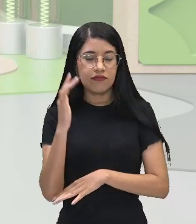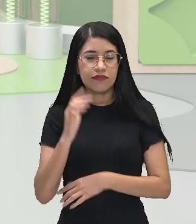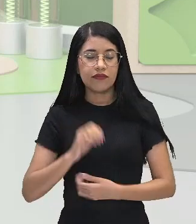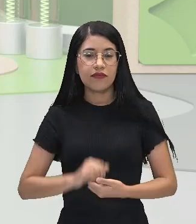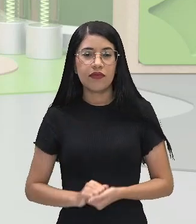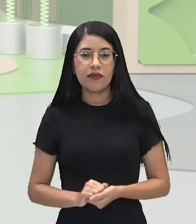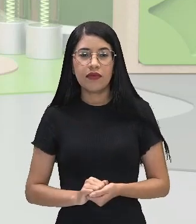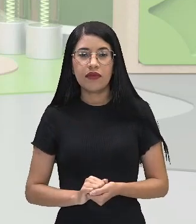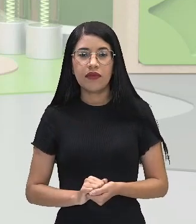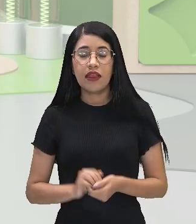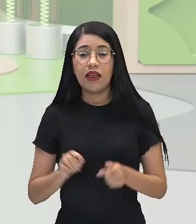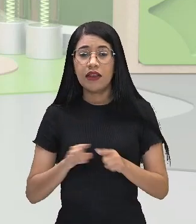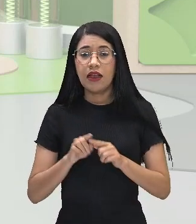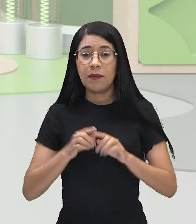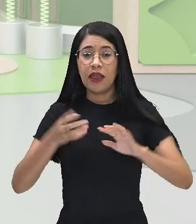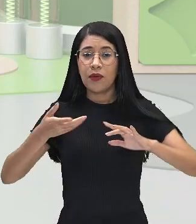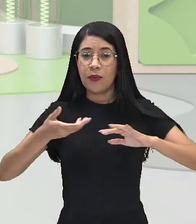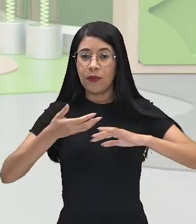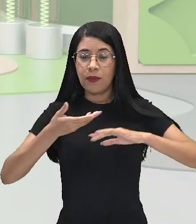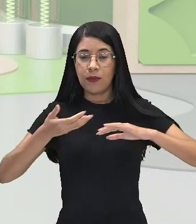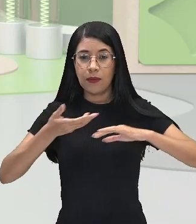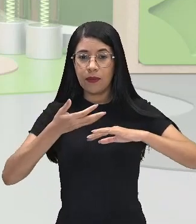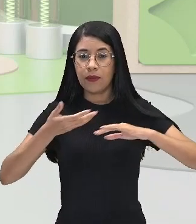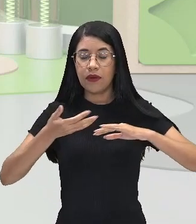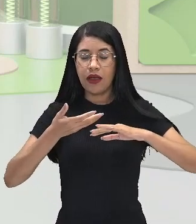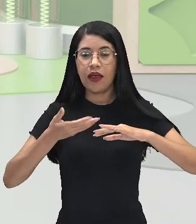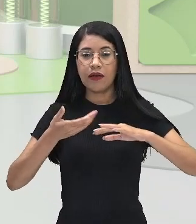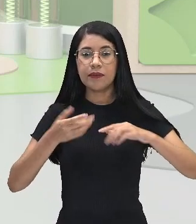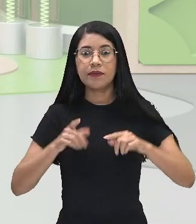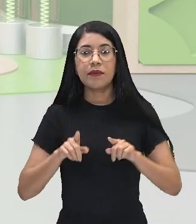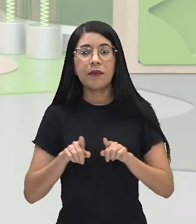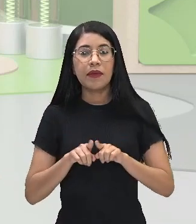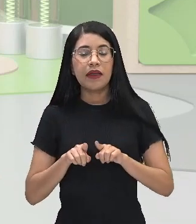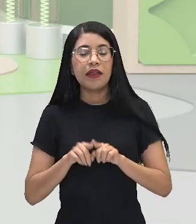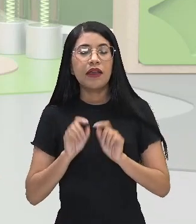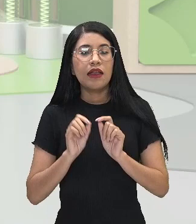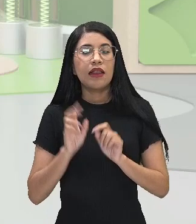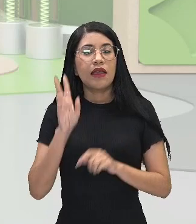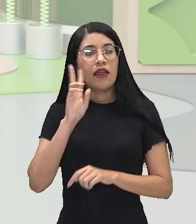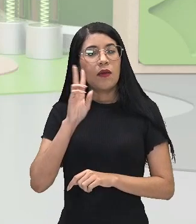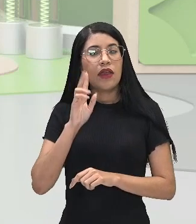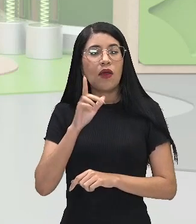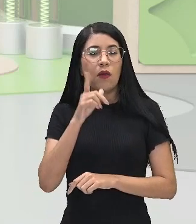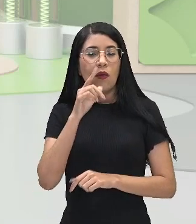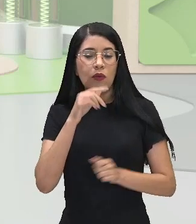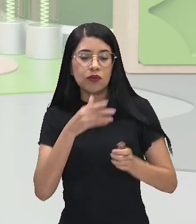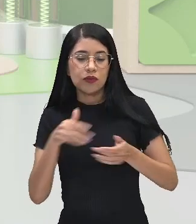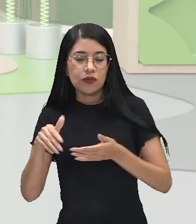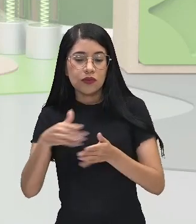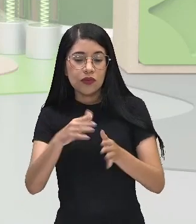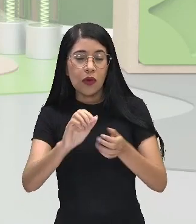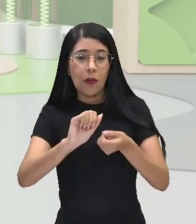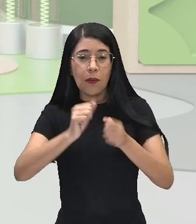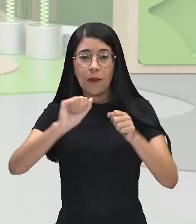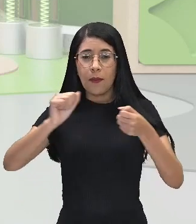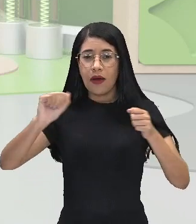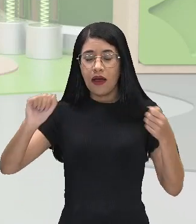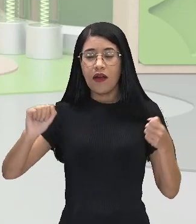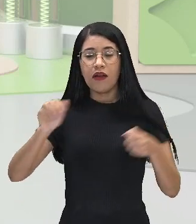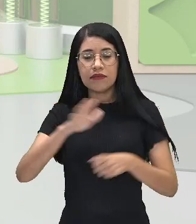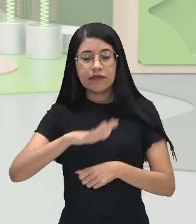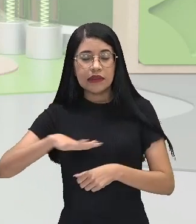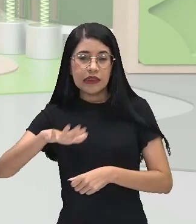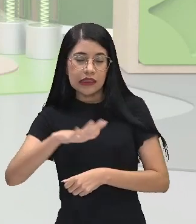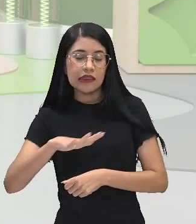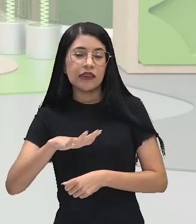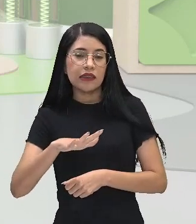temos o encontro das águas, né? Lembrando que nós temos o maior rio do mundo na nossa região, o